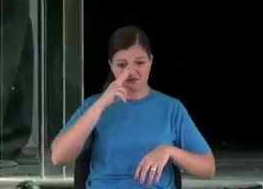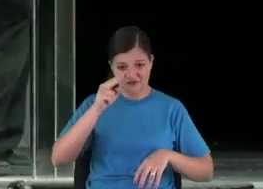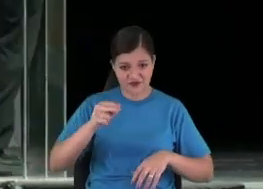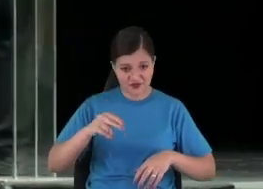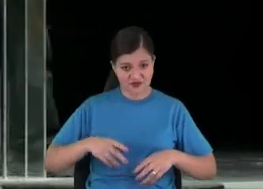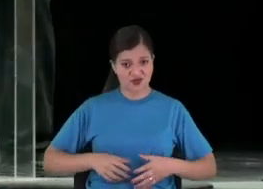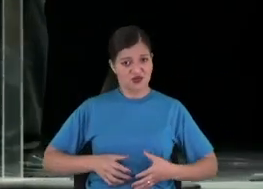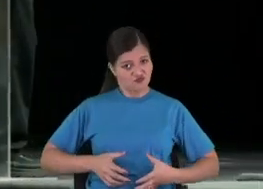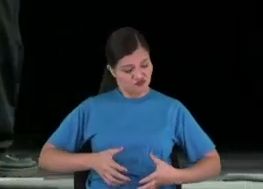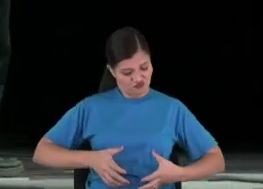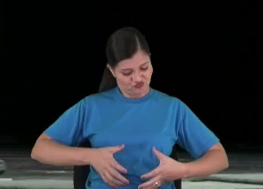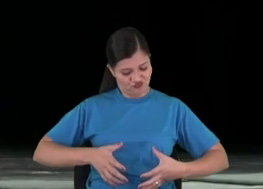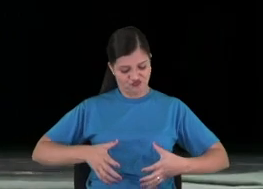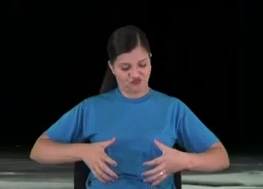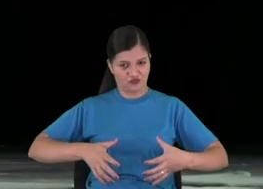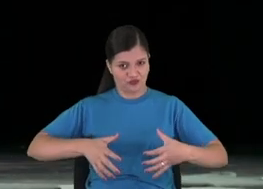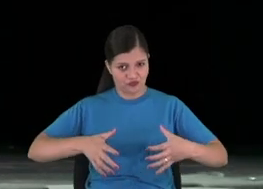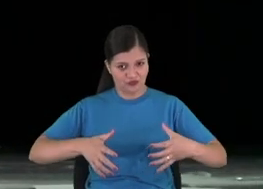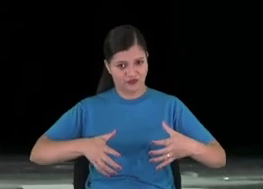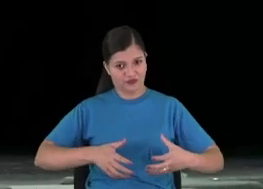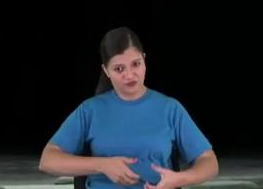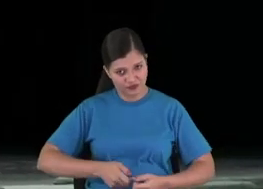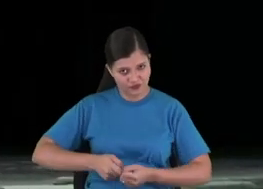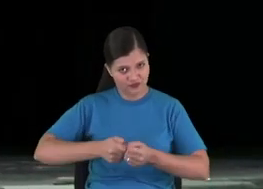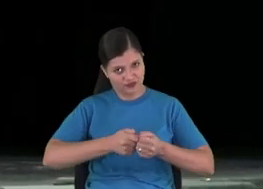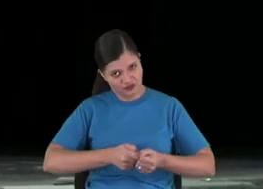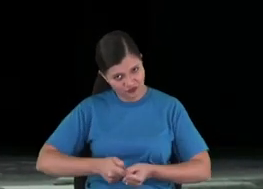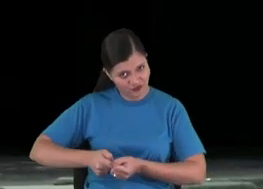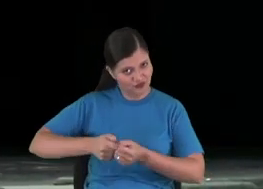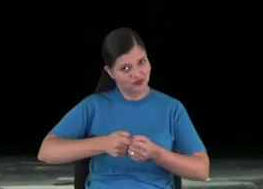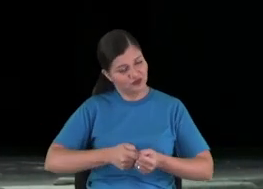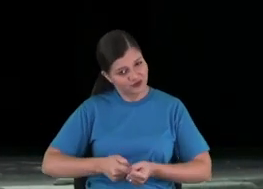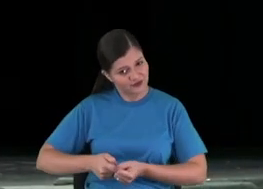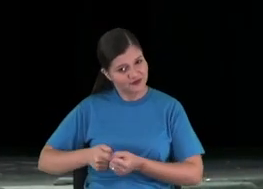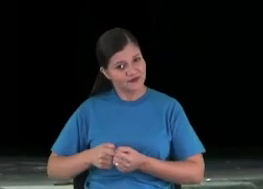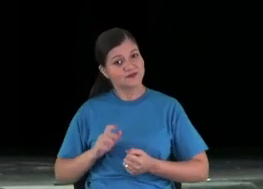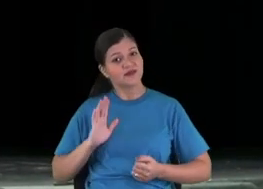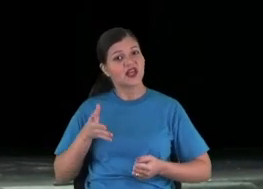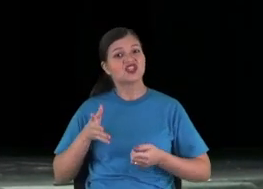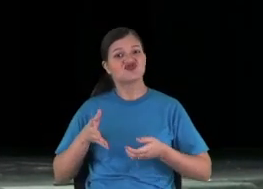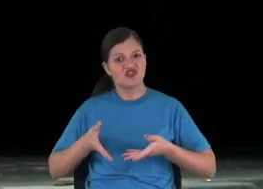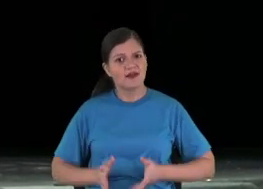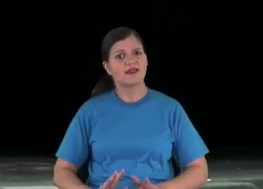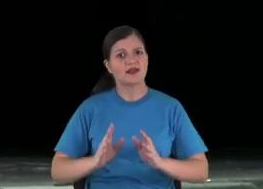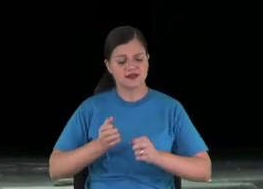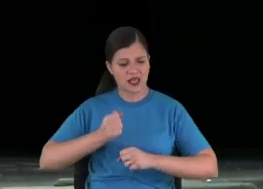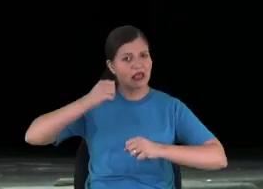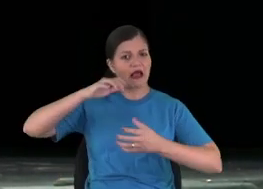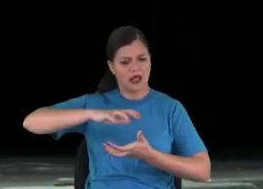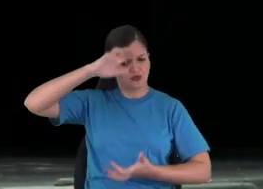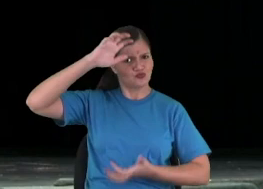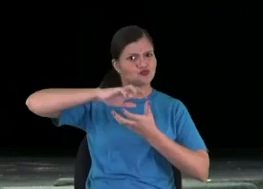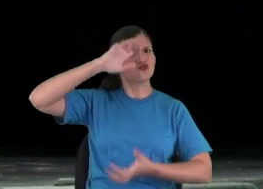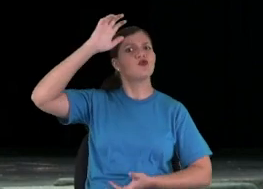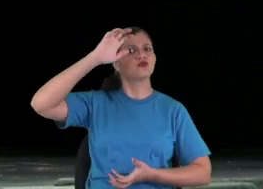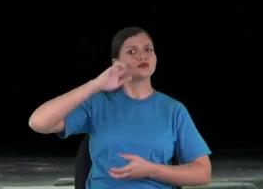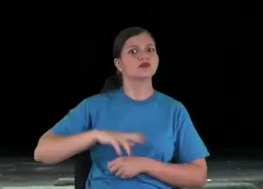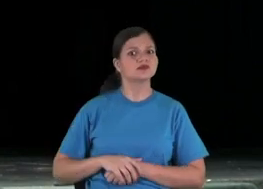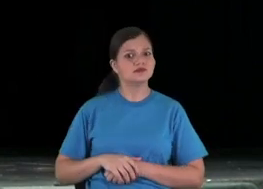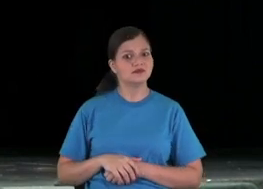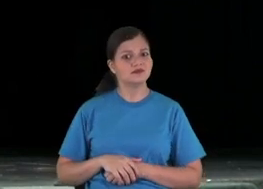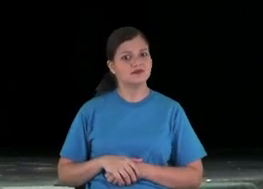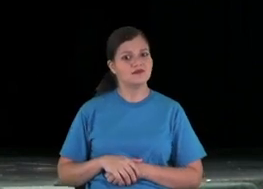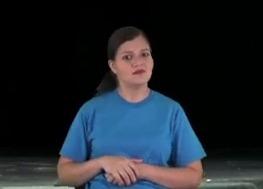durante 9 meses, e esse bicho podia nascer, né, já nascer grande, com bigode, barba e tudo. Né? Ou